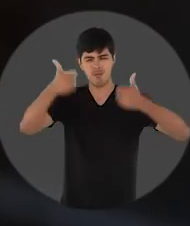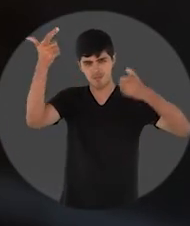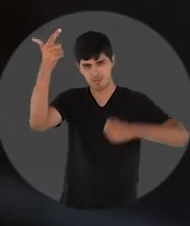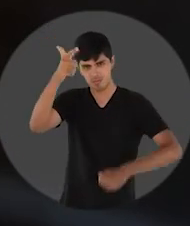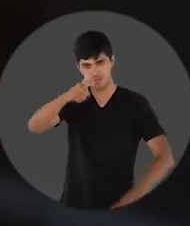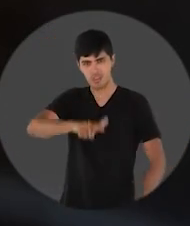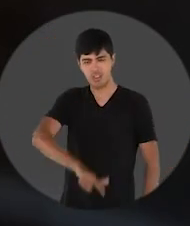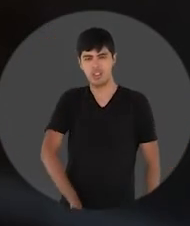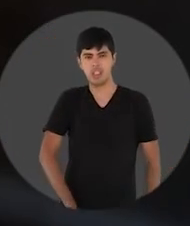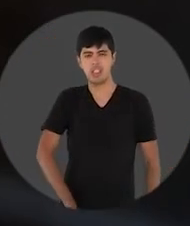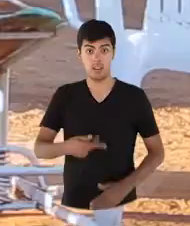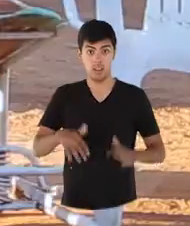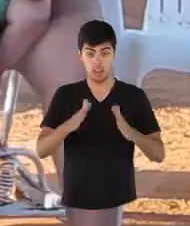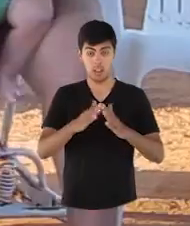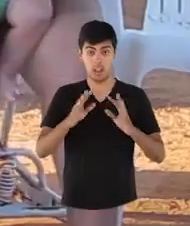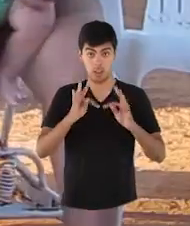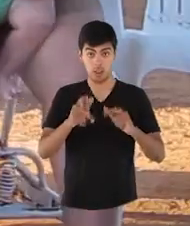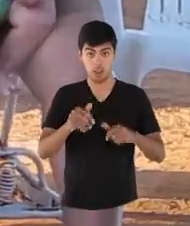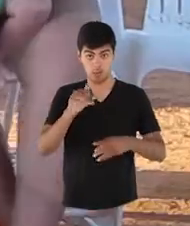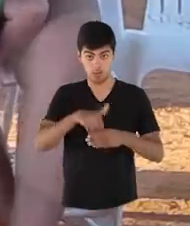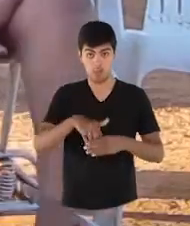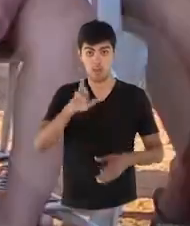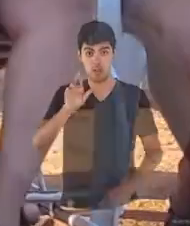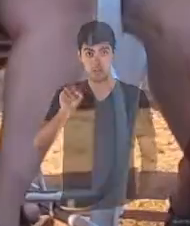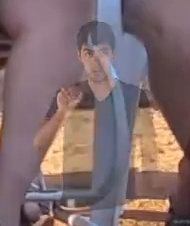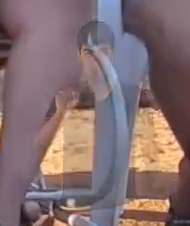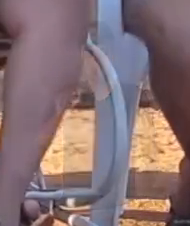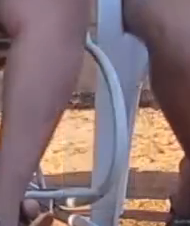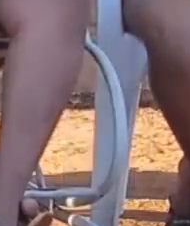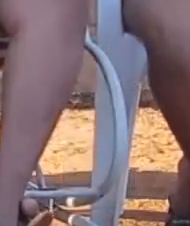certo, novamente. Aqui em casa todo mundo é rosa.